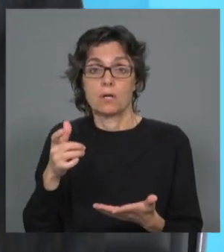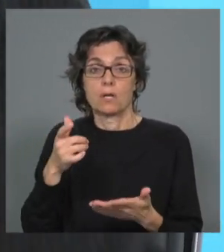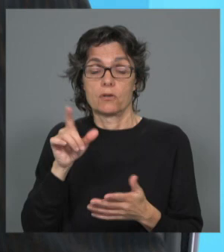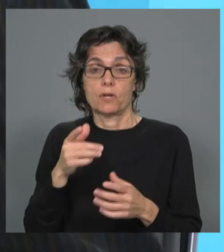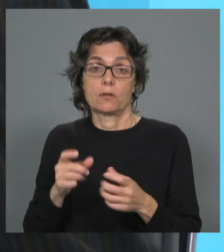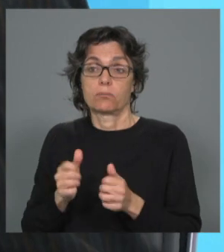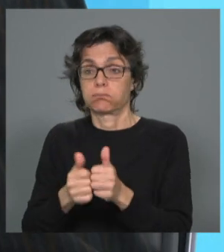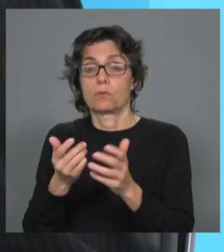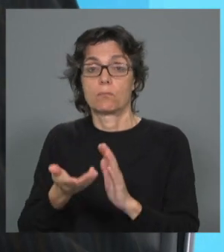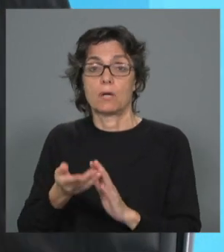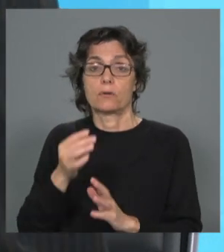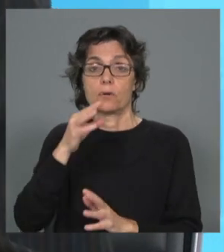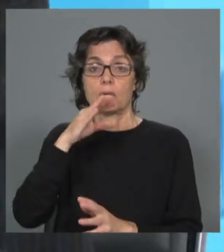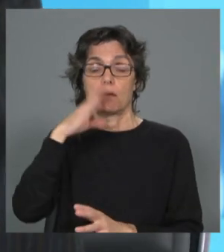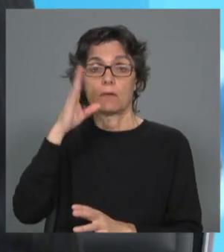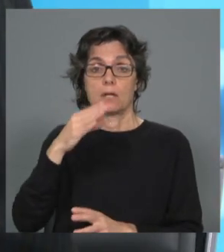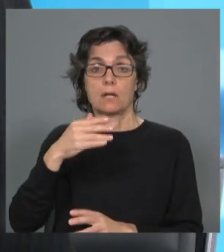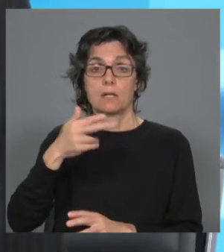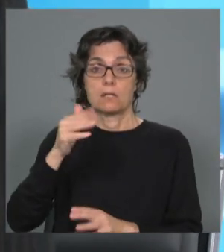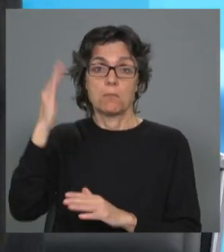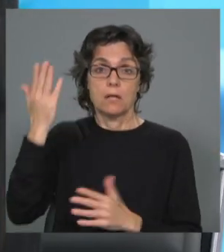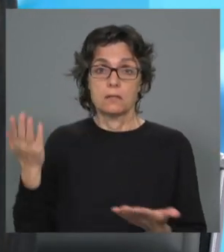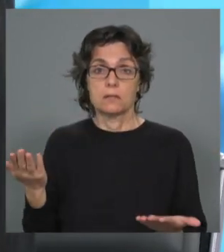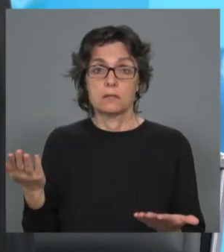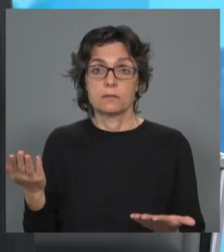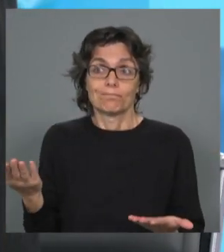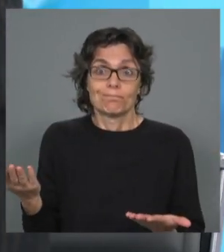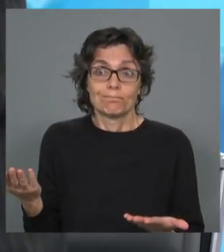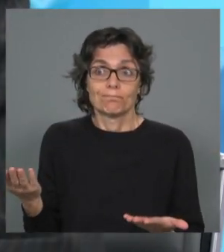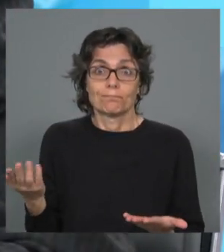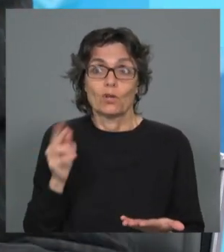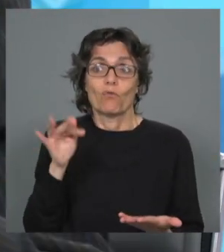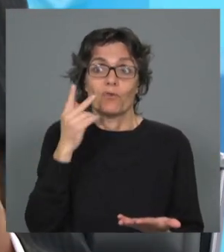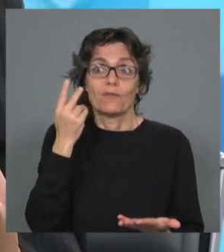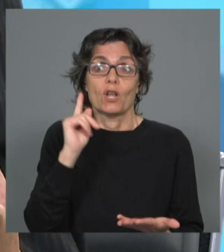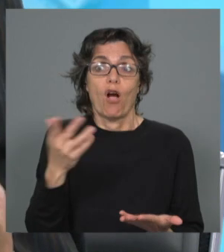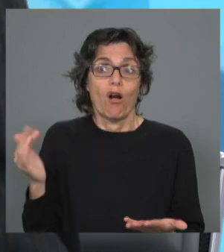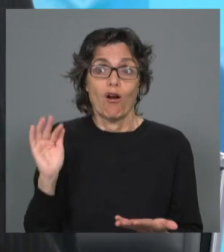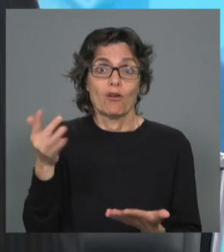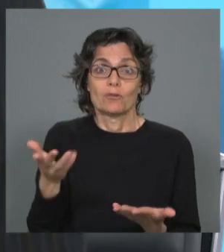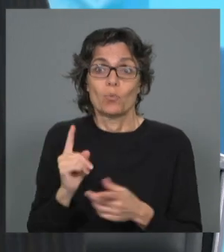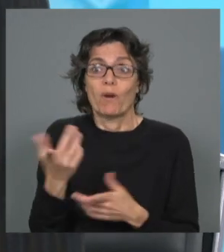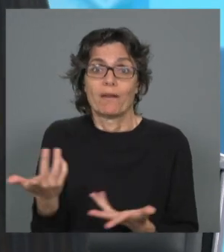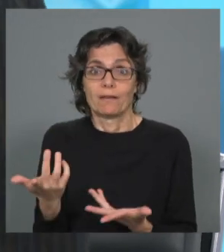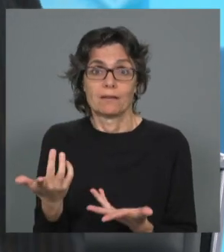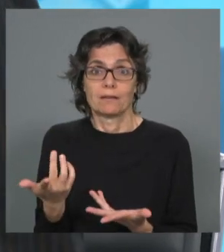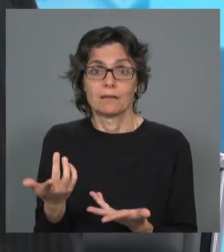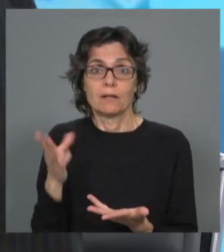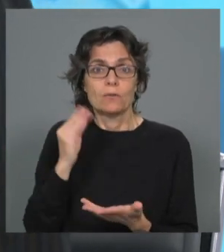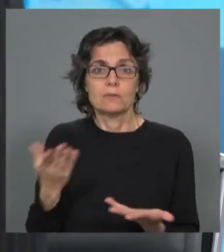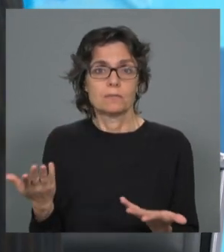portanto, temos aqui algumas questões que se põem sobre o que é o final de vida, não é?